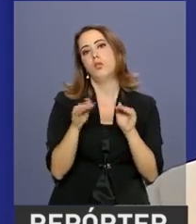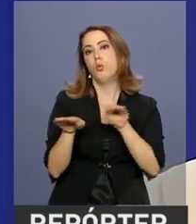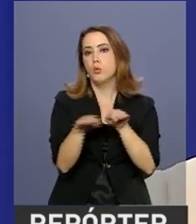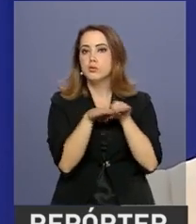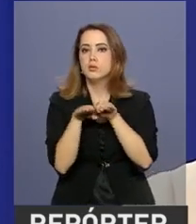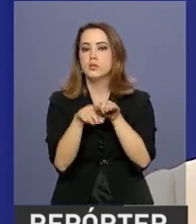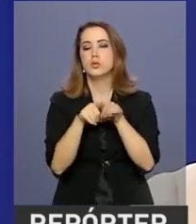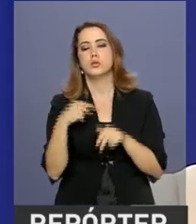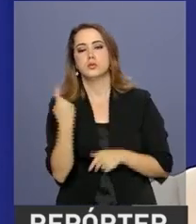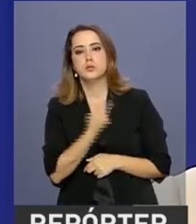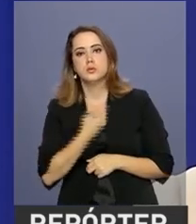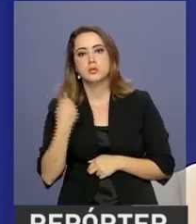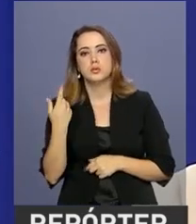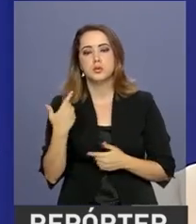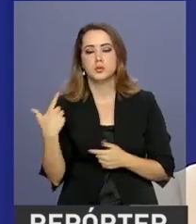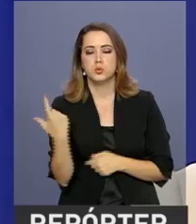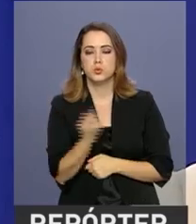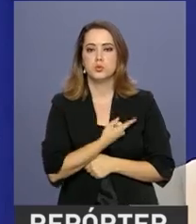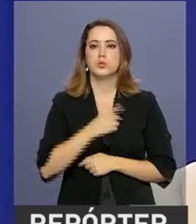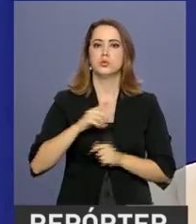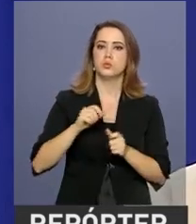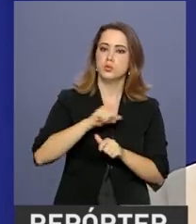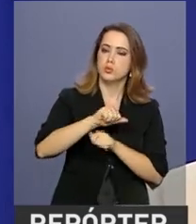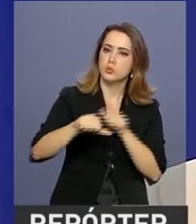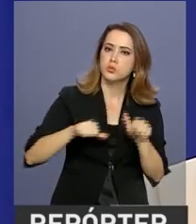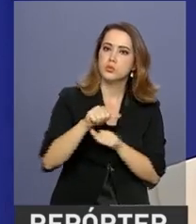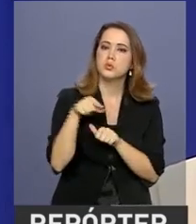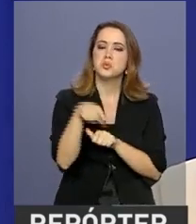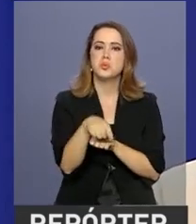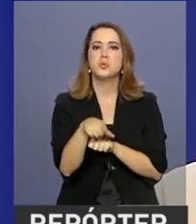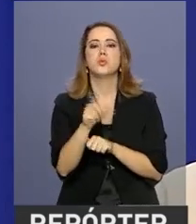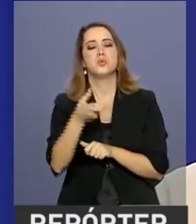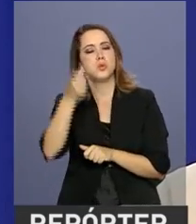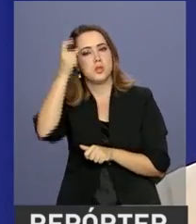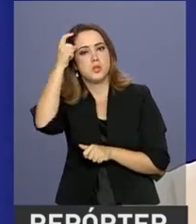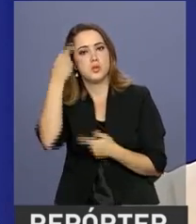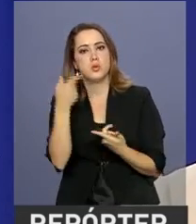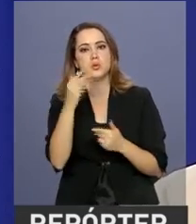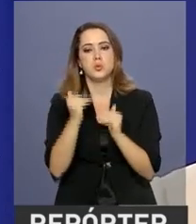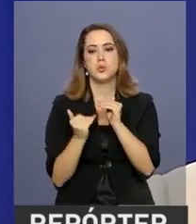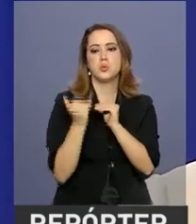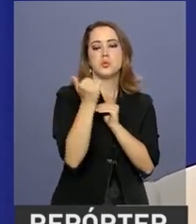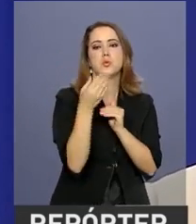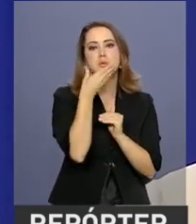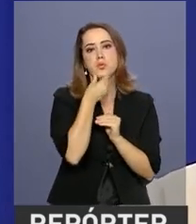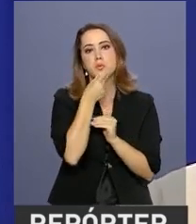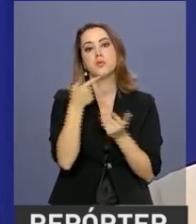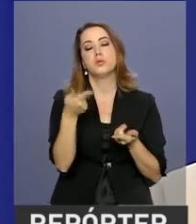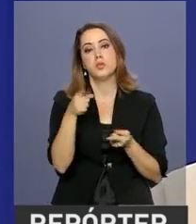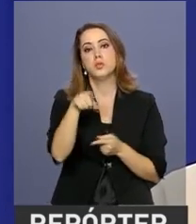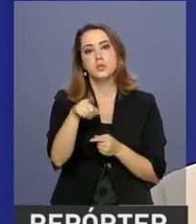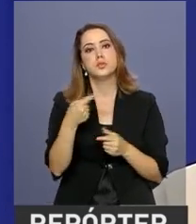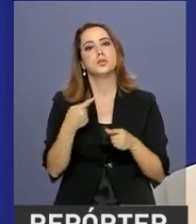todos nós, é governo, é sociedade, para mudarmos essa cultura da superioridade masculina, que é a raiz de todo o problema.